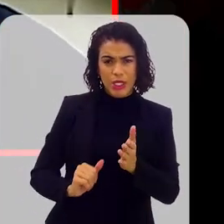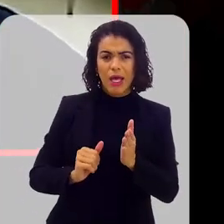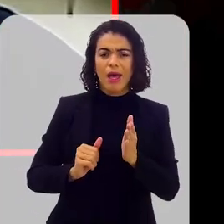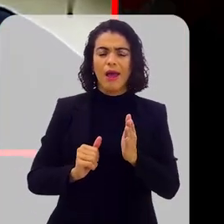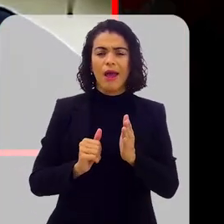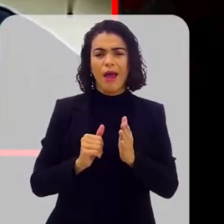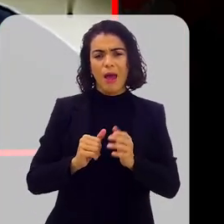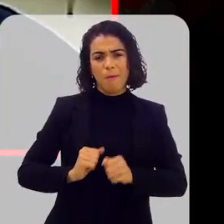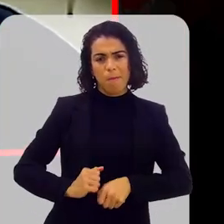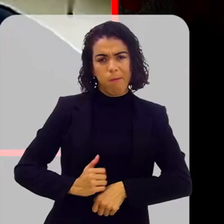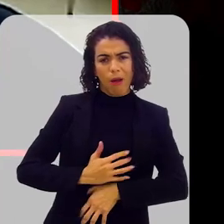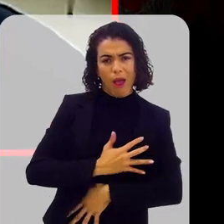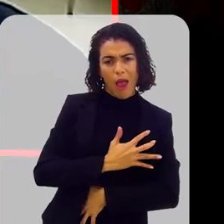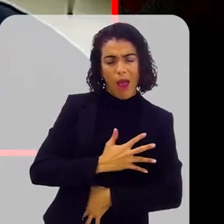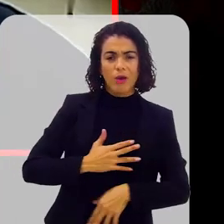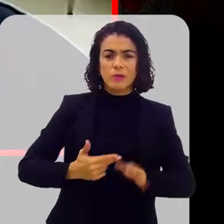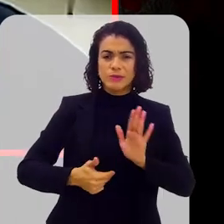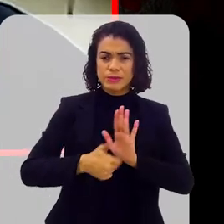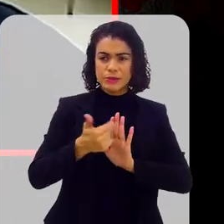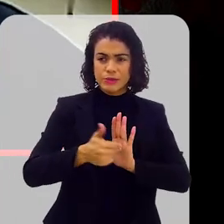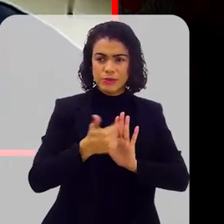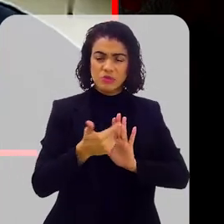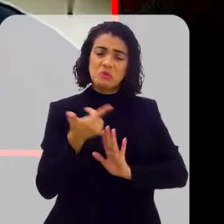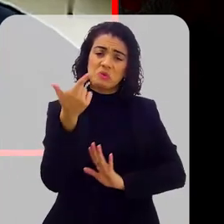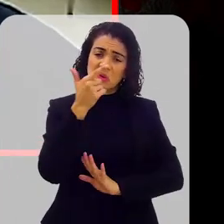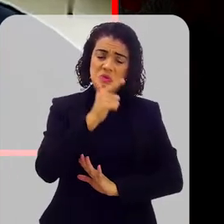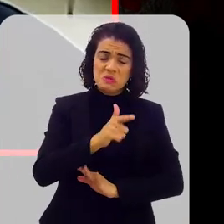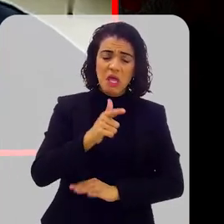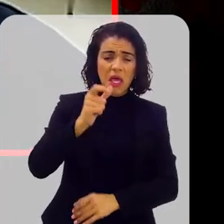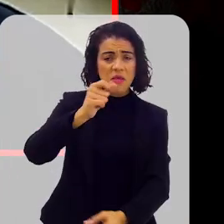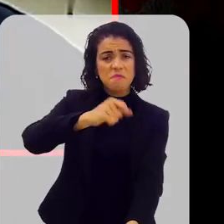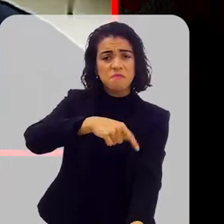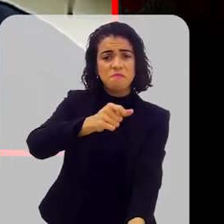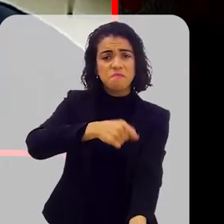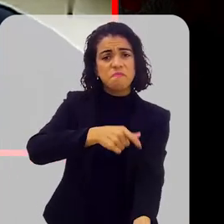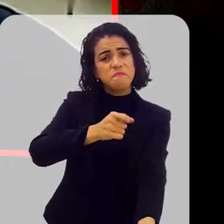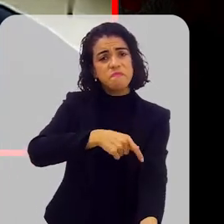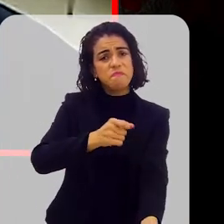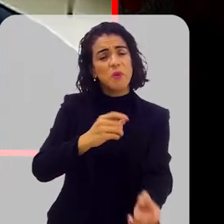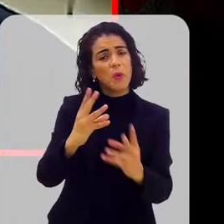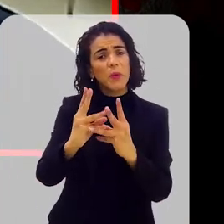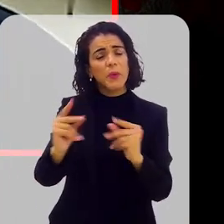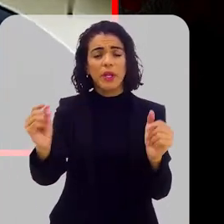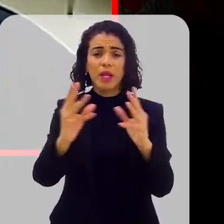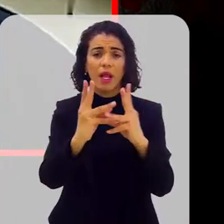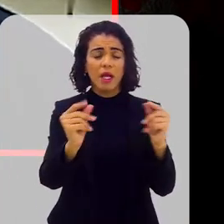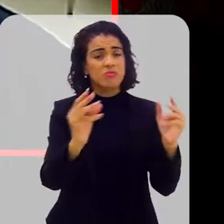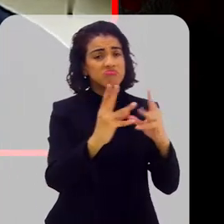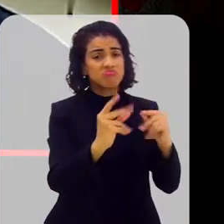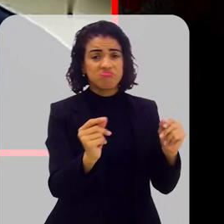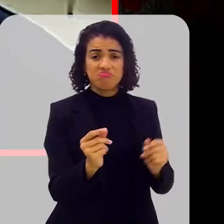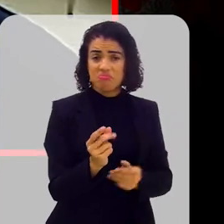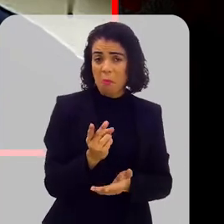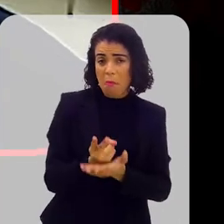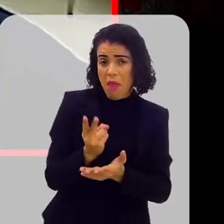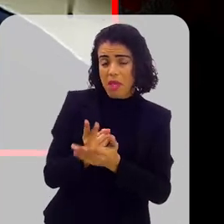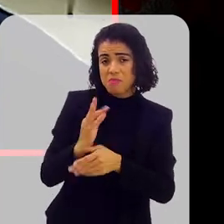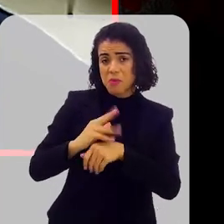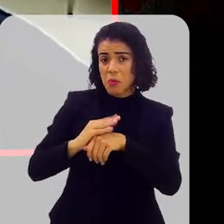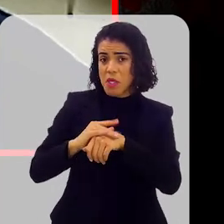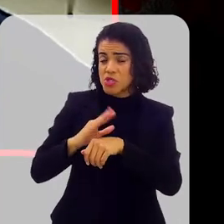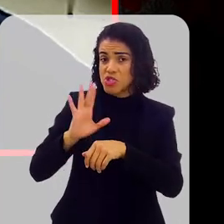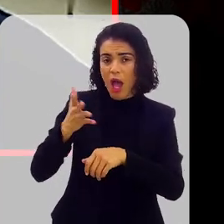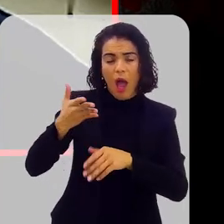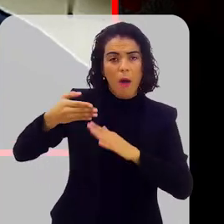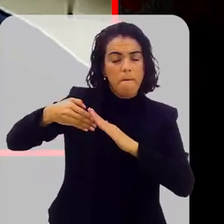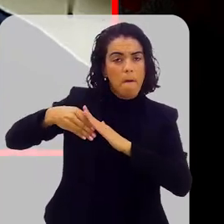tirar as metástases com cirurgia também do fígado, fazer quimioterapia, a gente consegue curar um grupo de pacientes mesmo